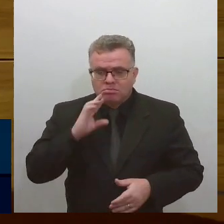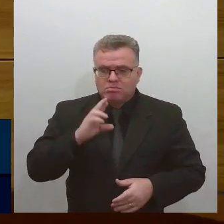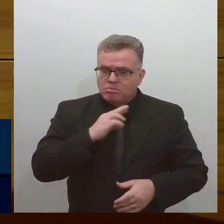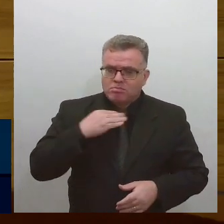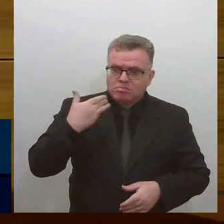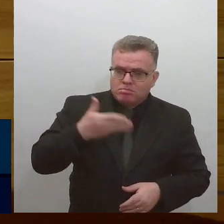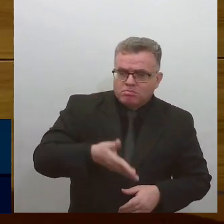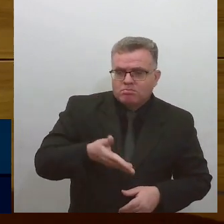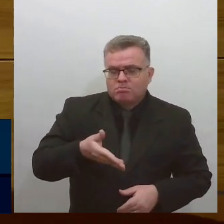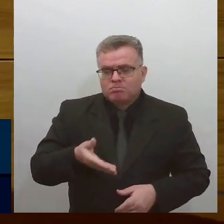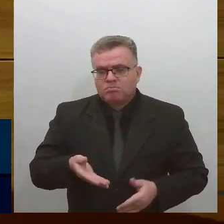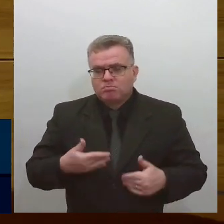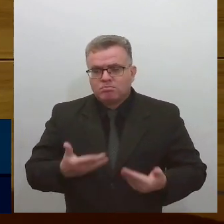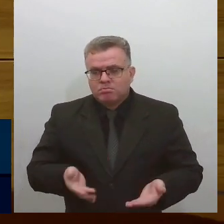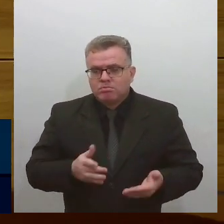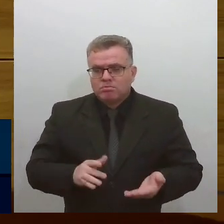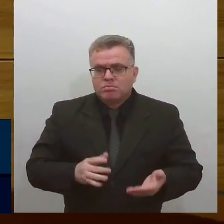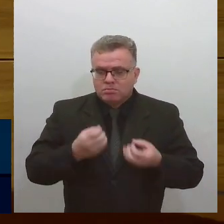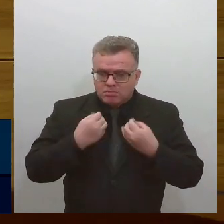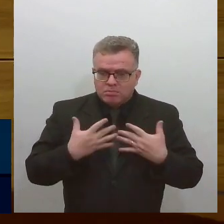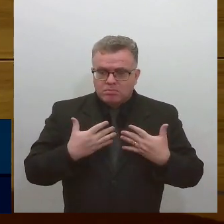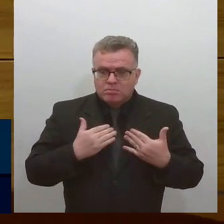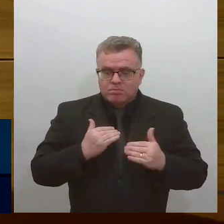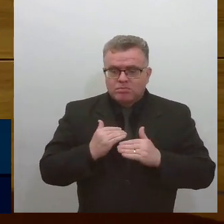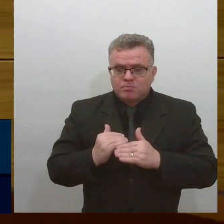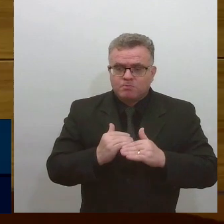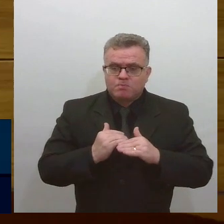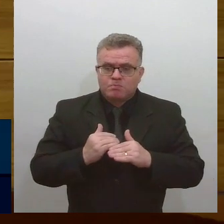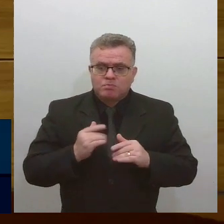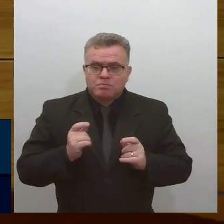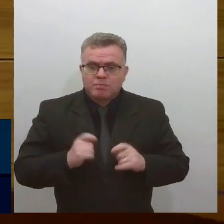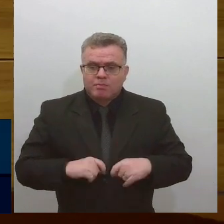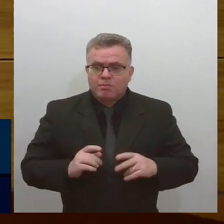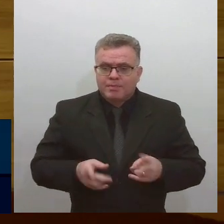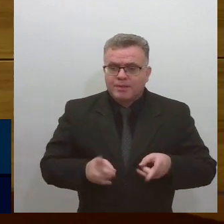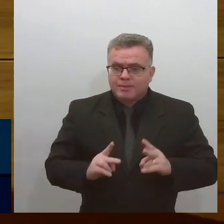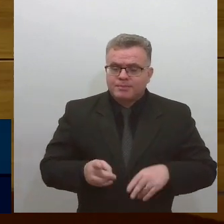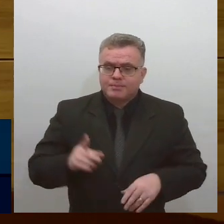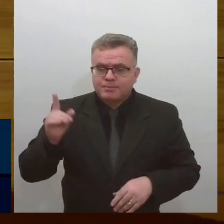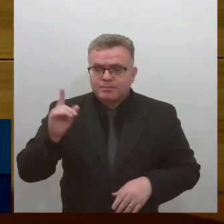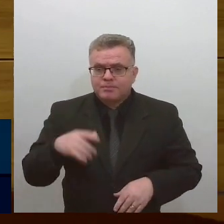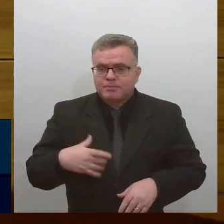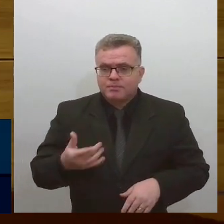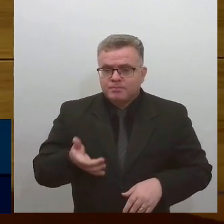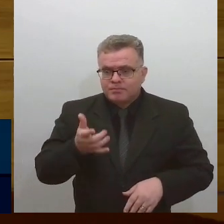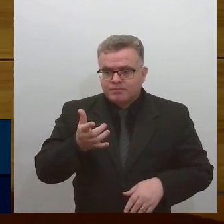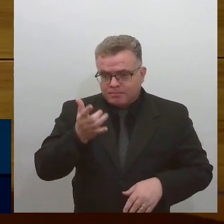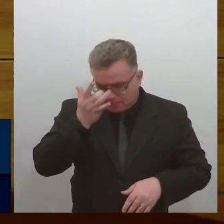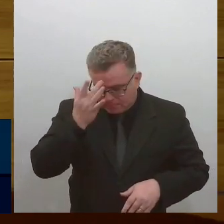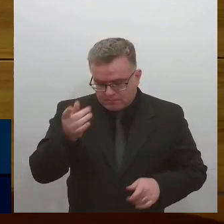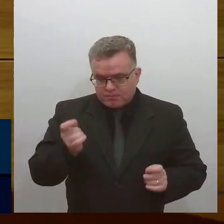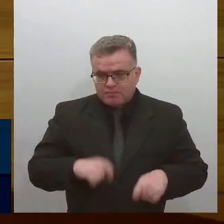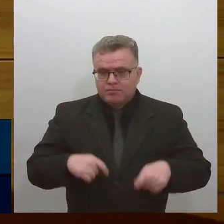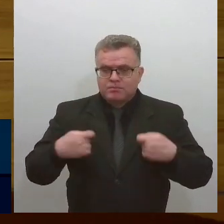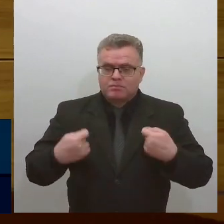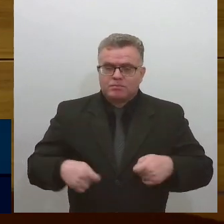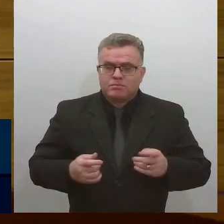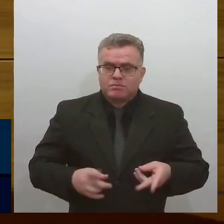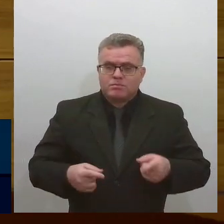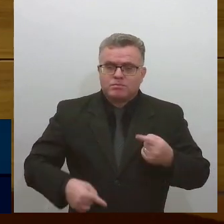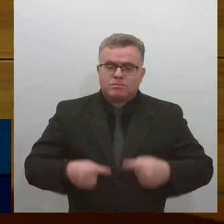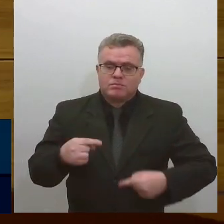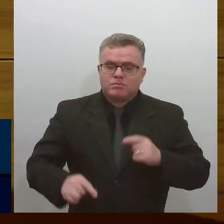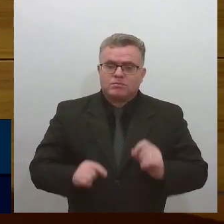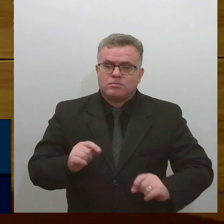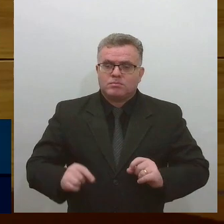buscando esse equilíbrio que é muito tênue e não é fácil de conseguir mas aí a gente precisa dialogar mais com a cidade de toda